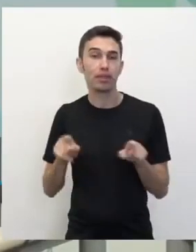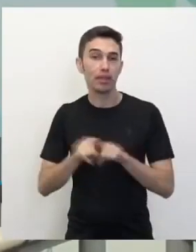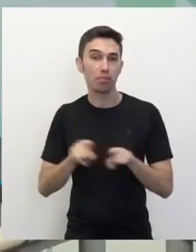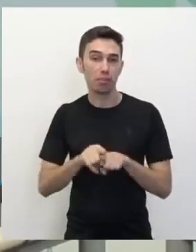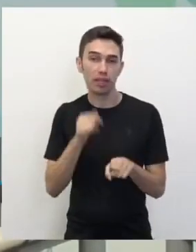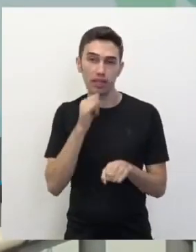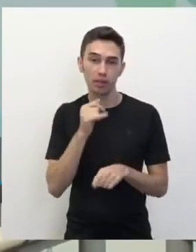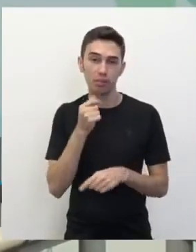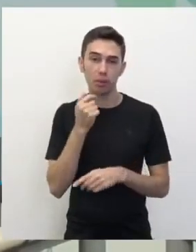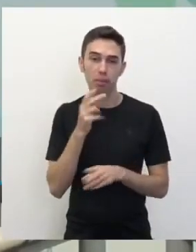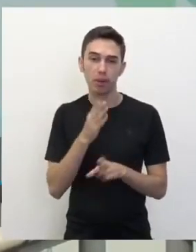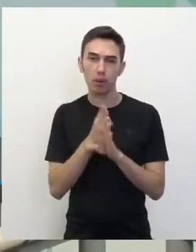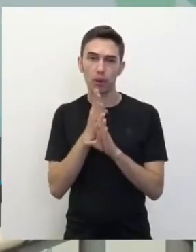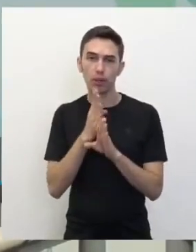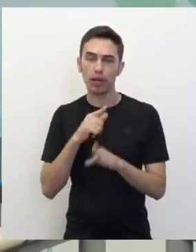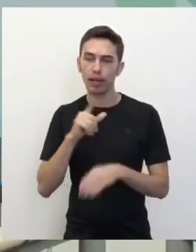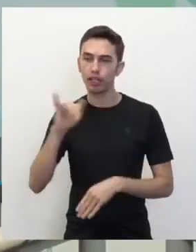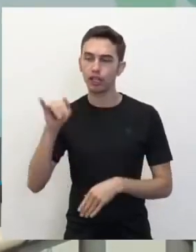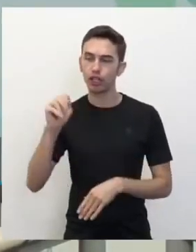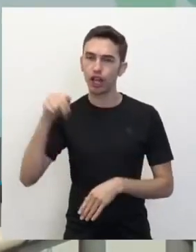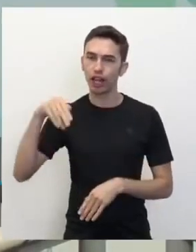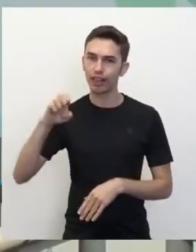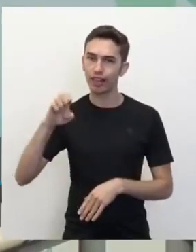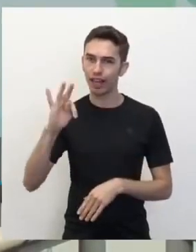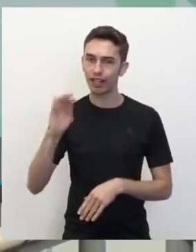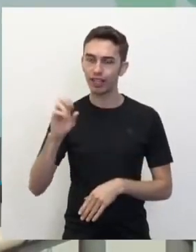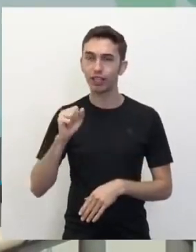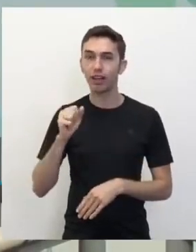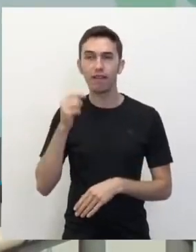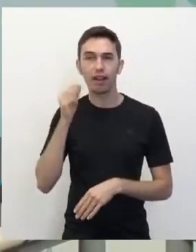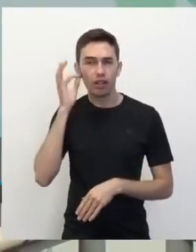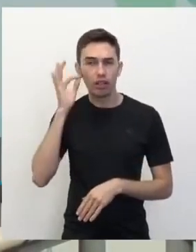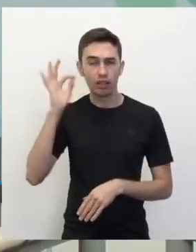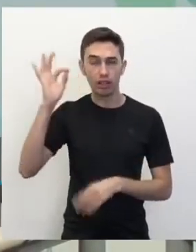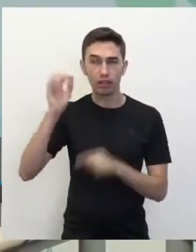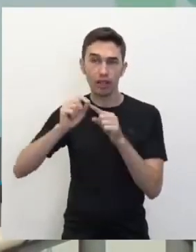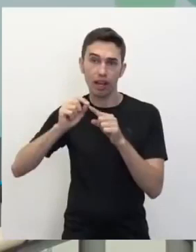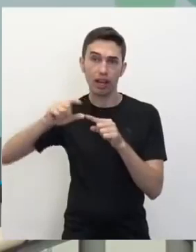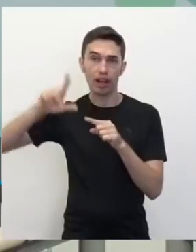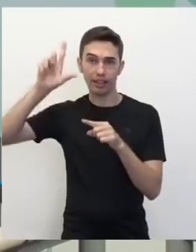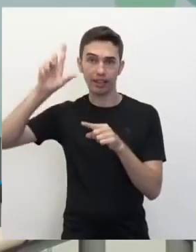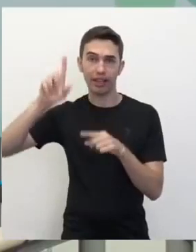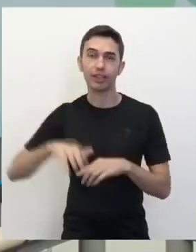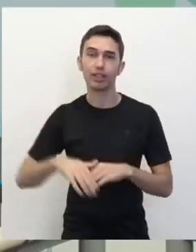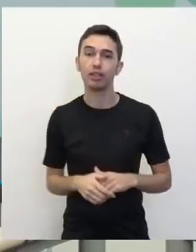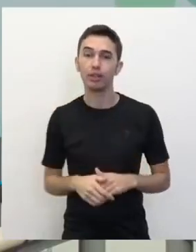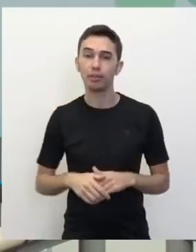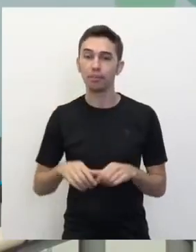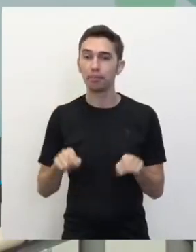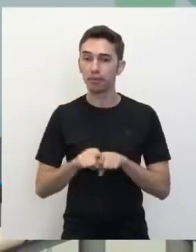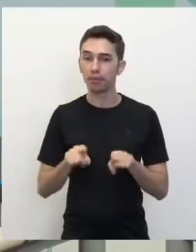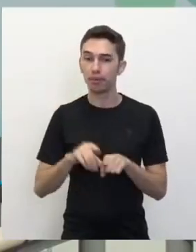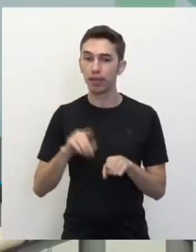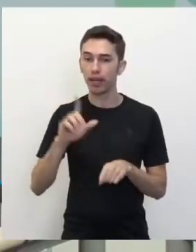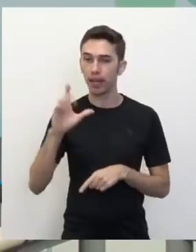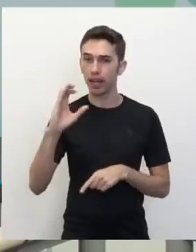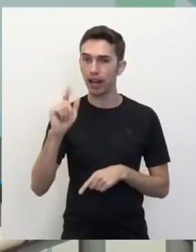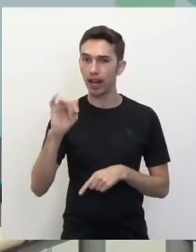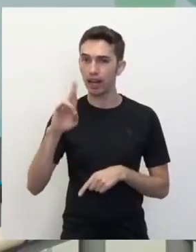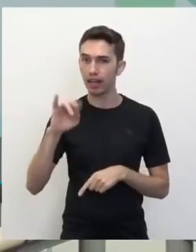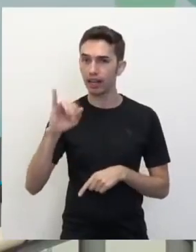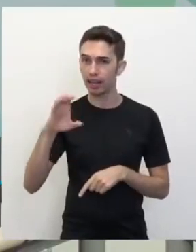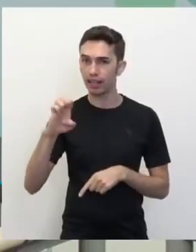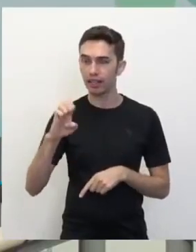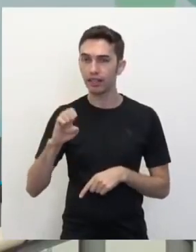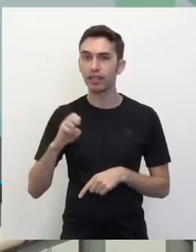por exemplo, a professora Janete colocando agudo e crescente. Professora Clarice